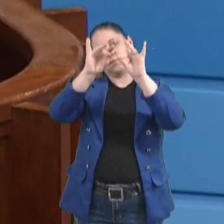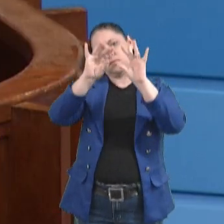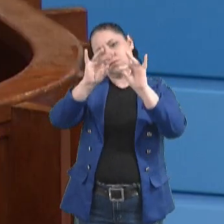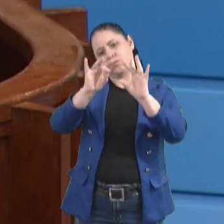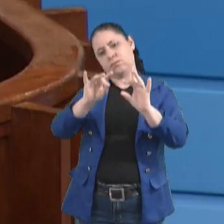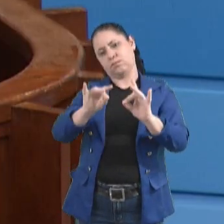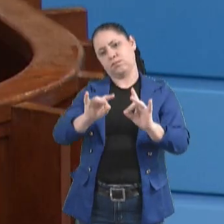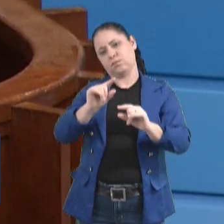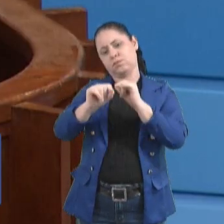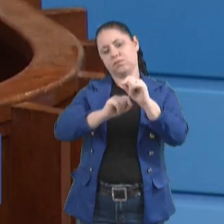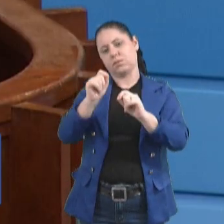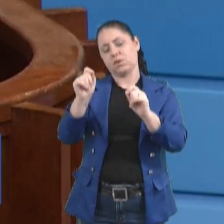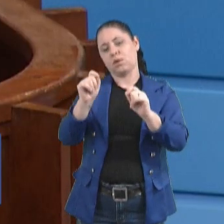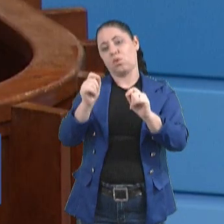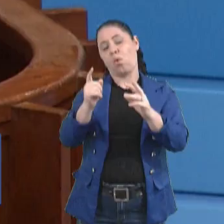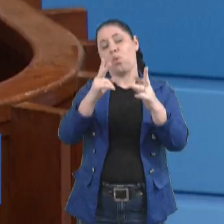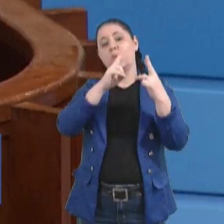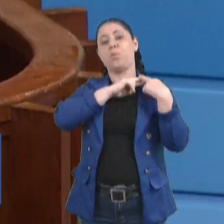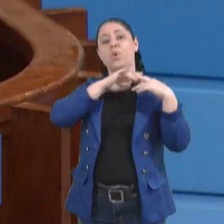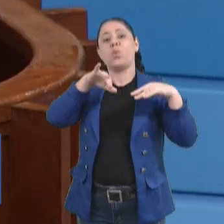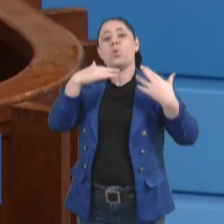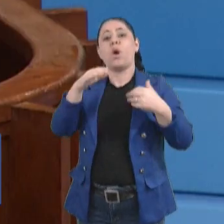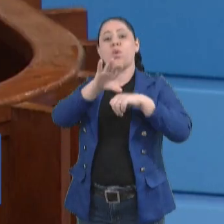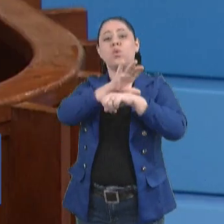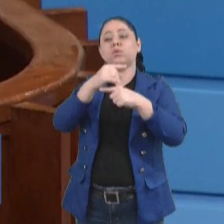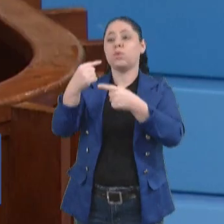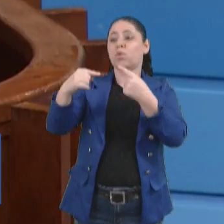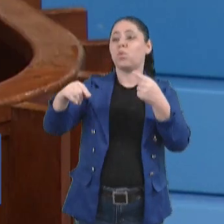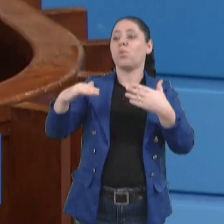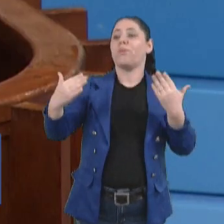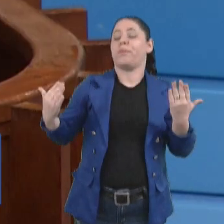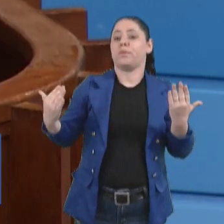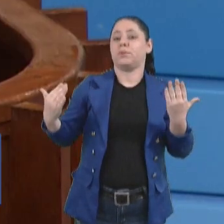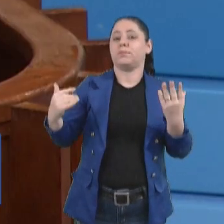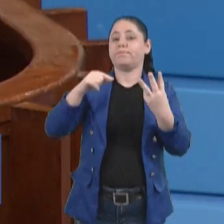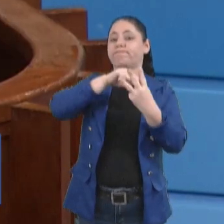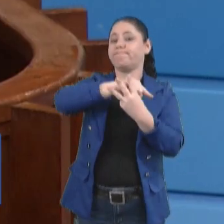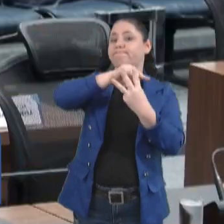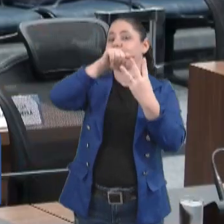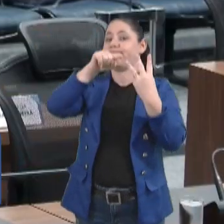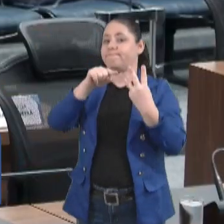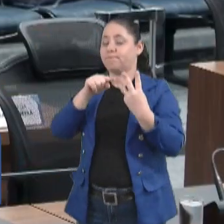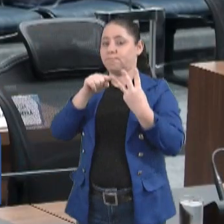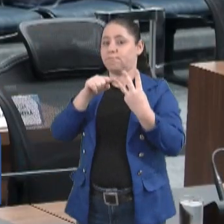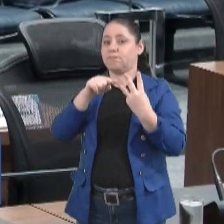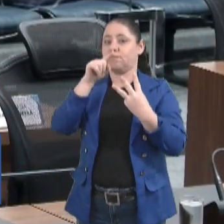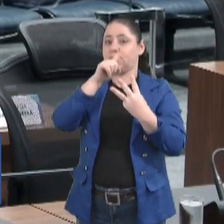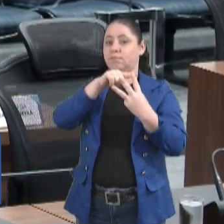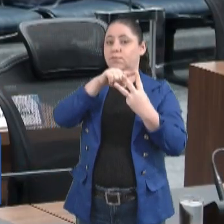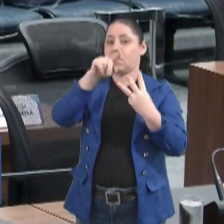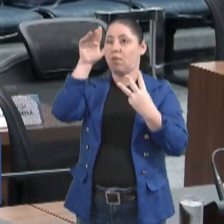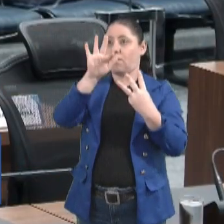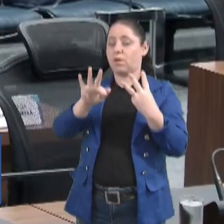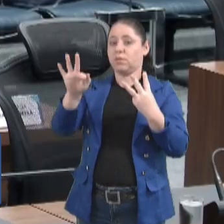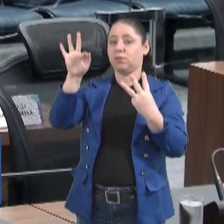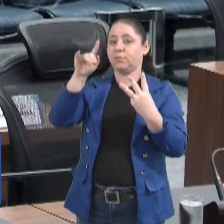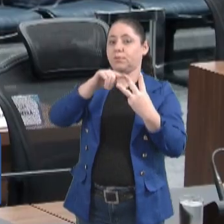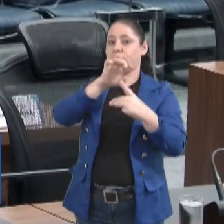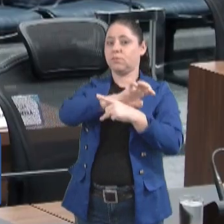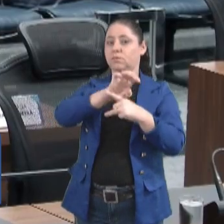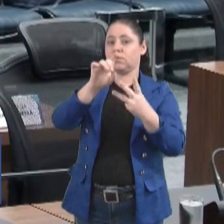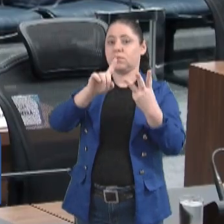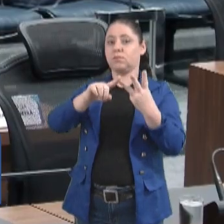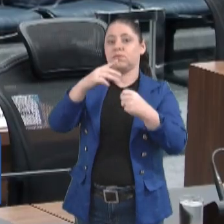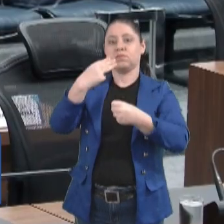estabelece a competência constitucional concorrente aos 3 entes federativos: União Federal,